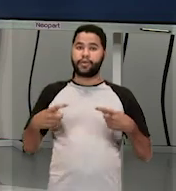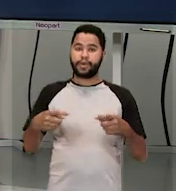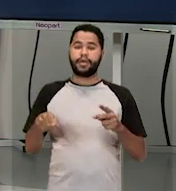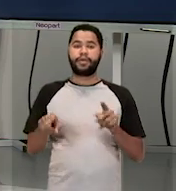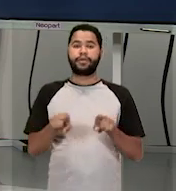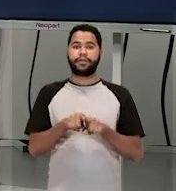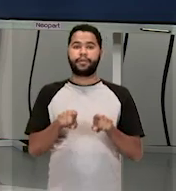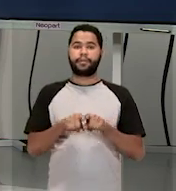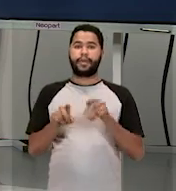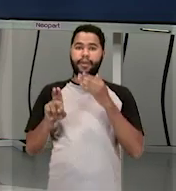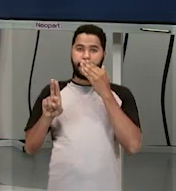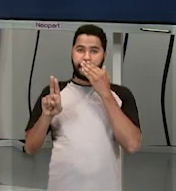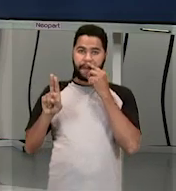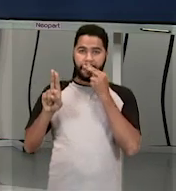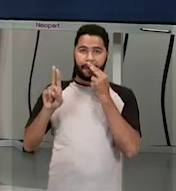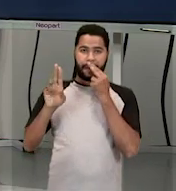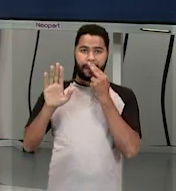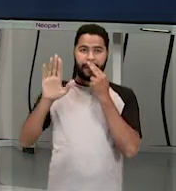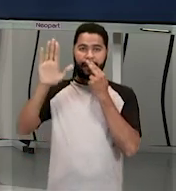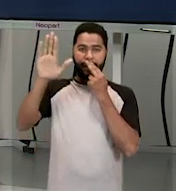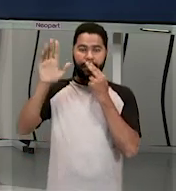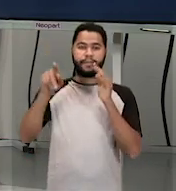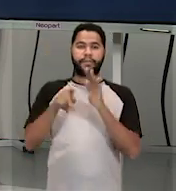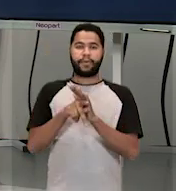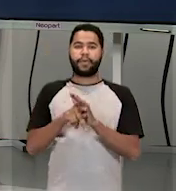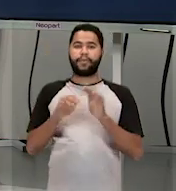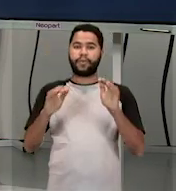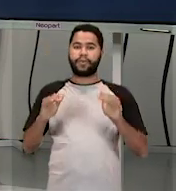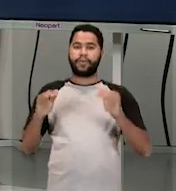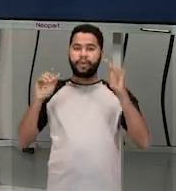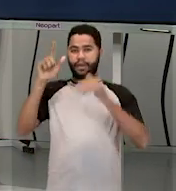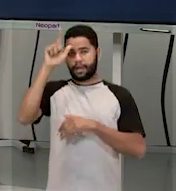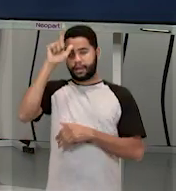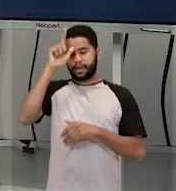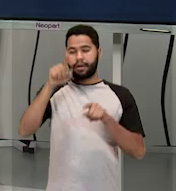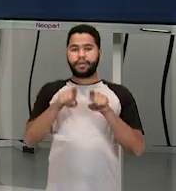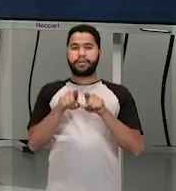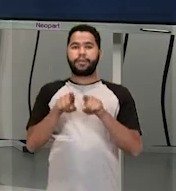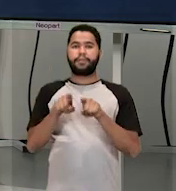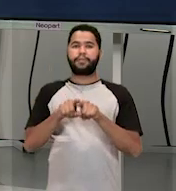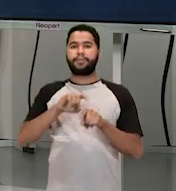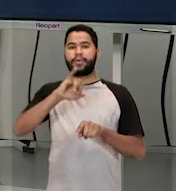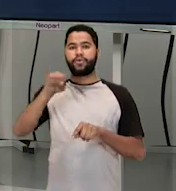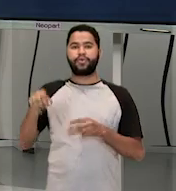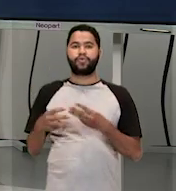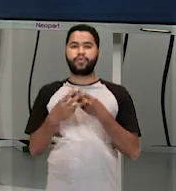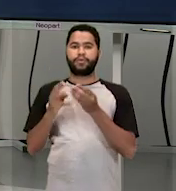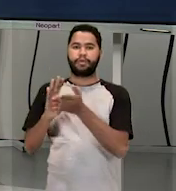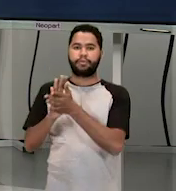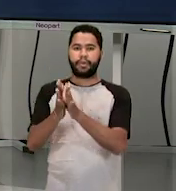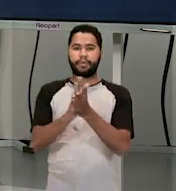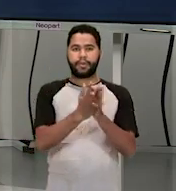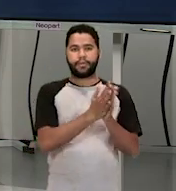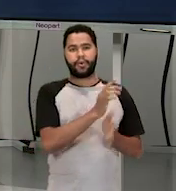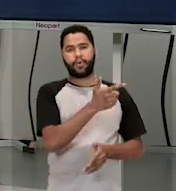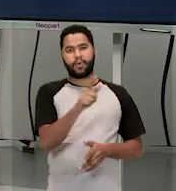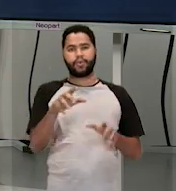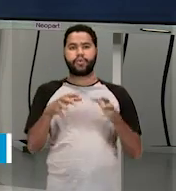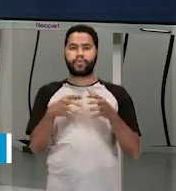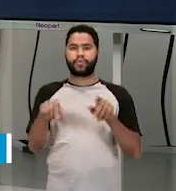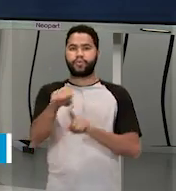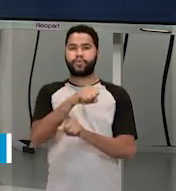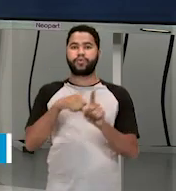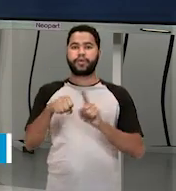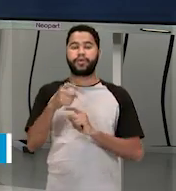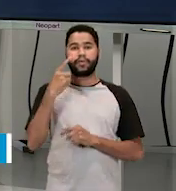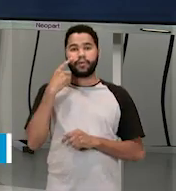da superioridade alemã e o consequente extermínio de judeus e outros grupos sociais. Veremos também por que a